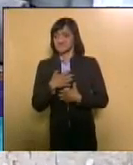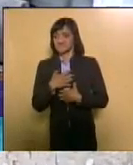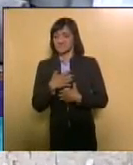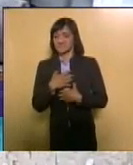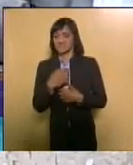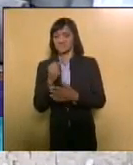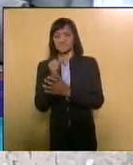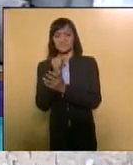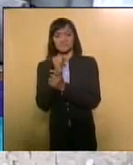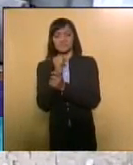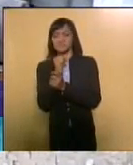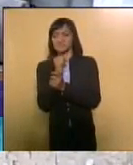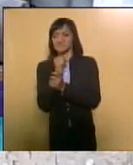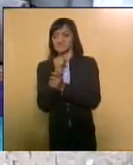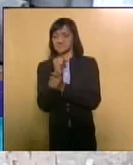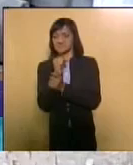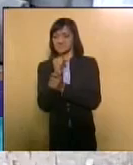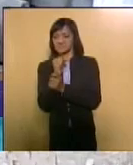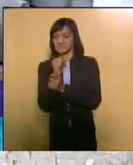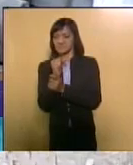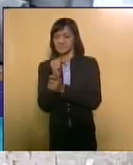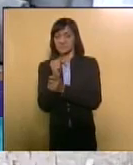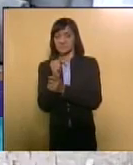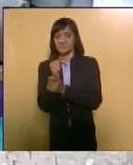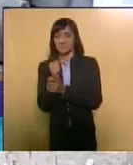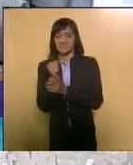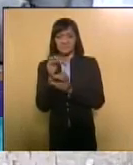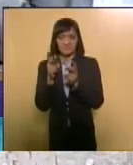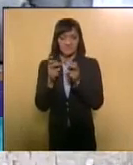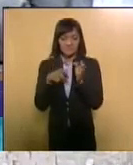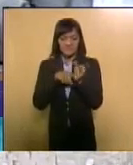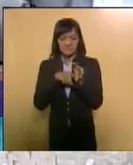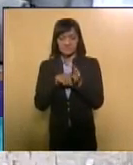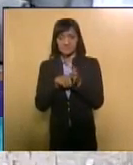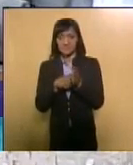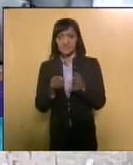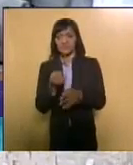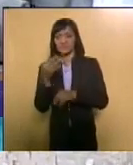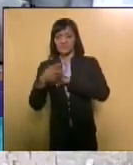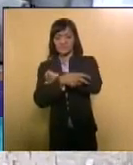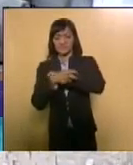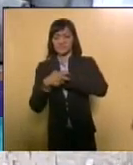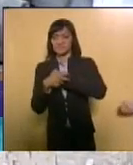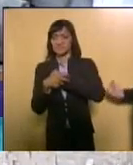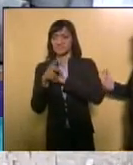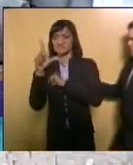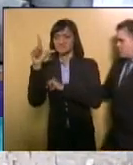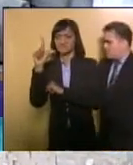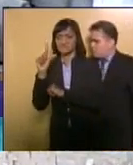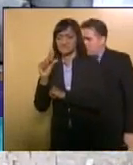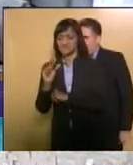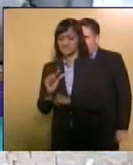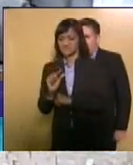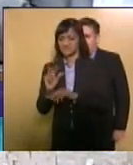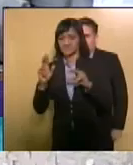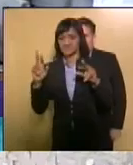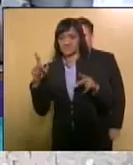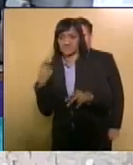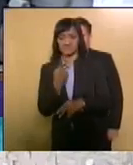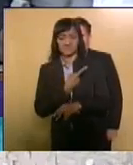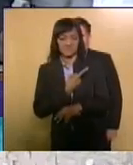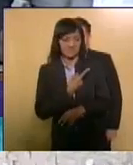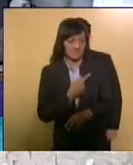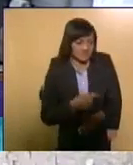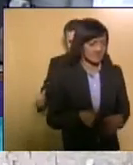segurança e quando procuramos ver o índice de assassinatos muito baixo comparando com o nosso eu